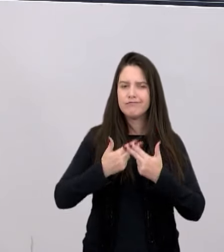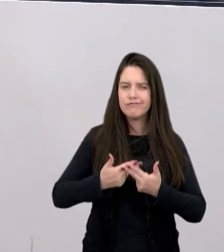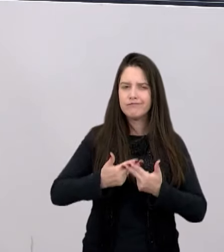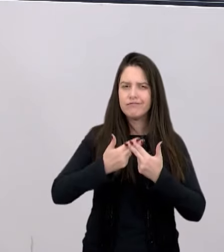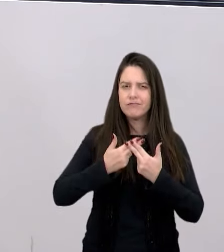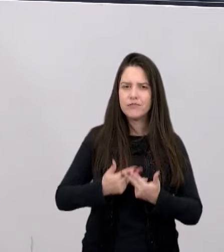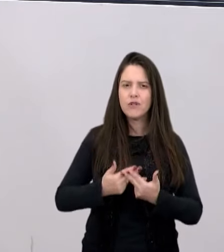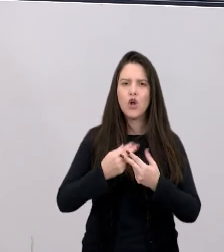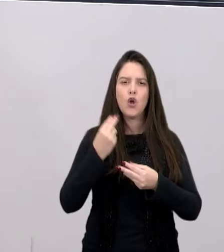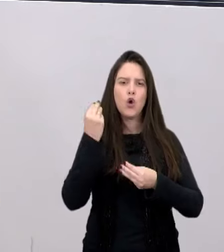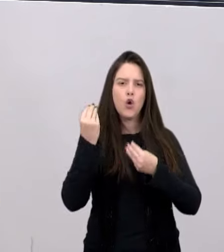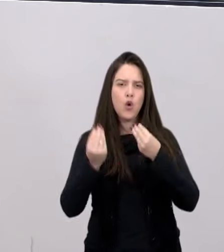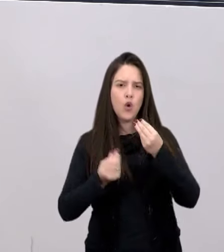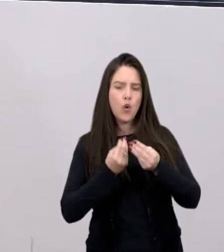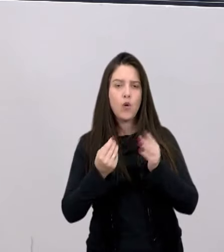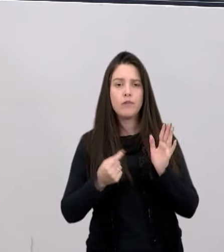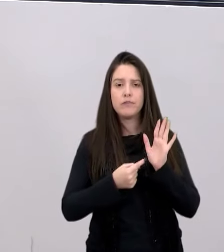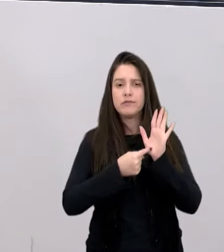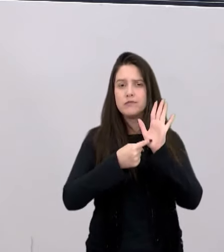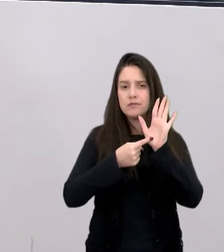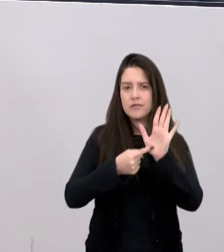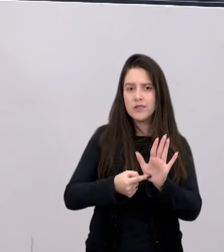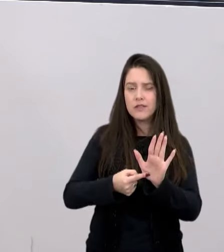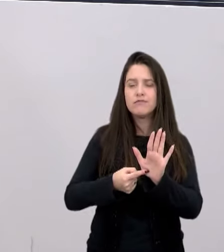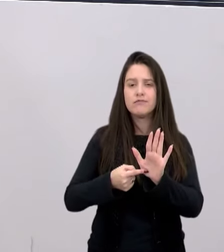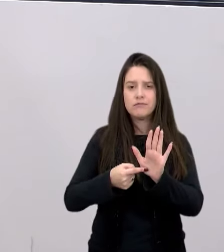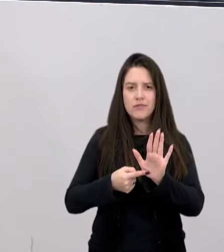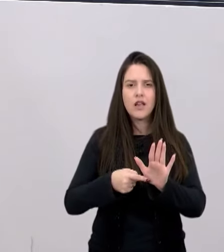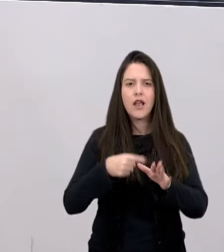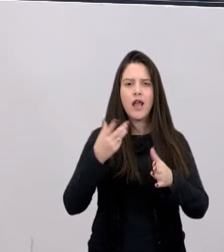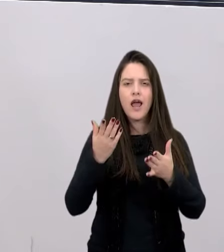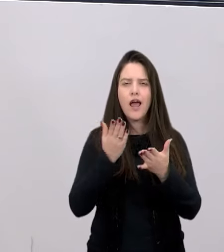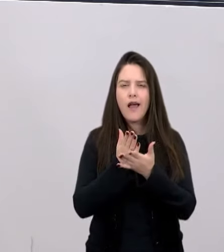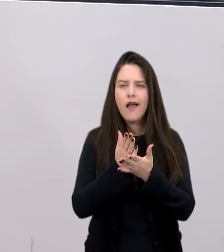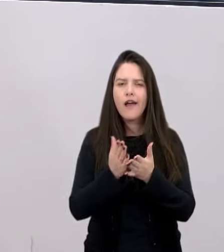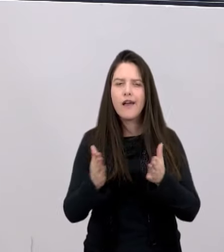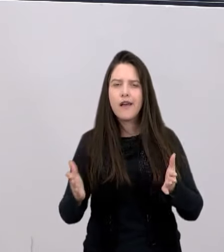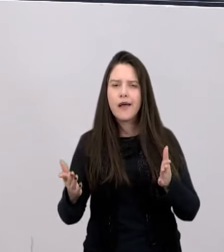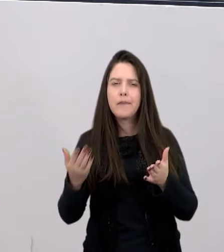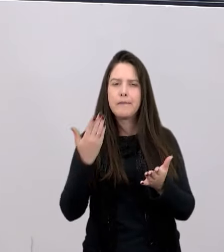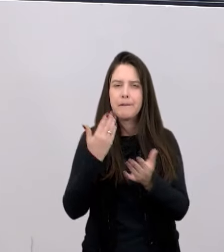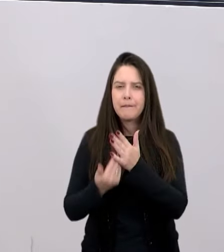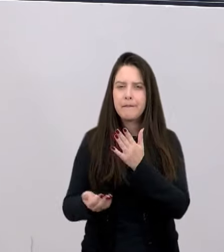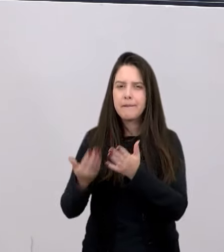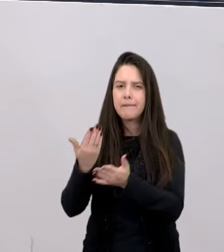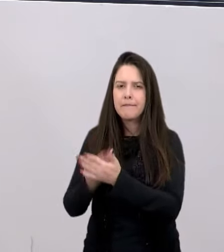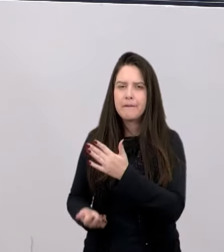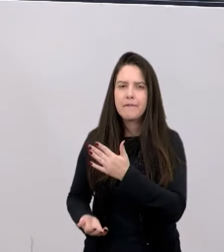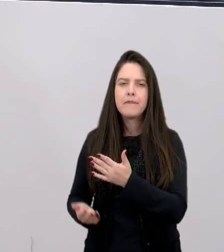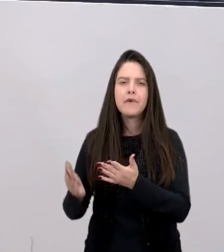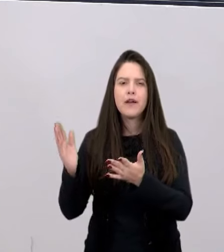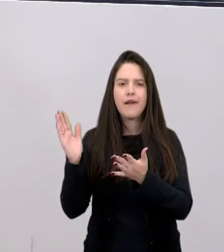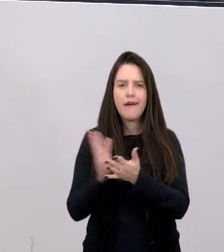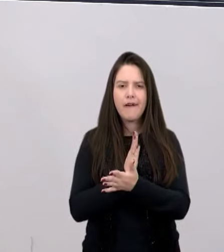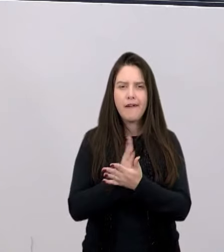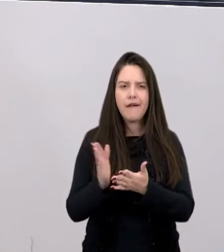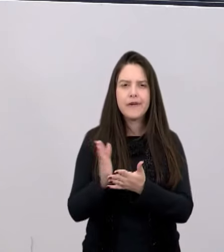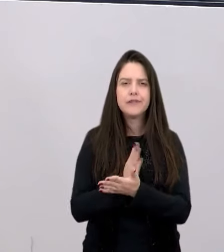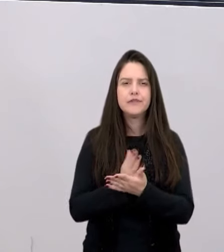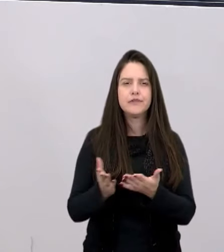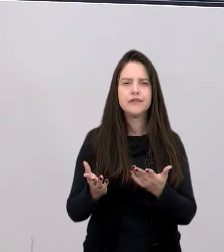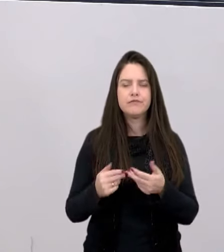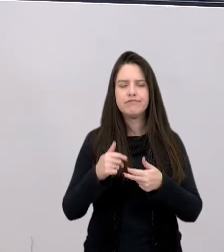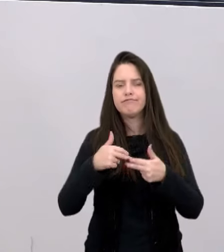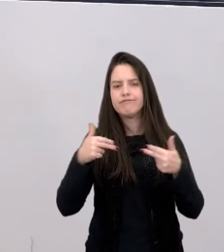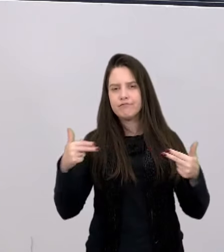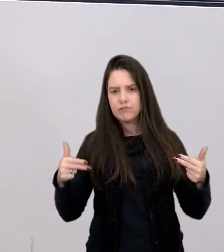que apresentam aí diabetes, acabarem, então, perdendo, né, alguns membros inferiores,